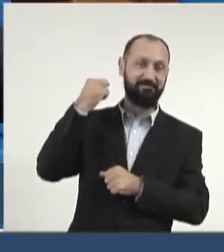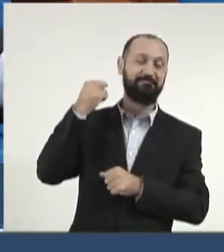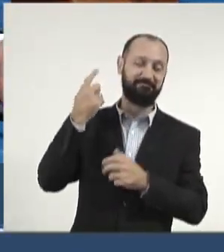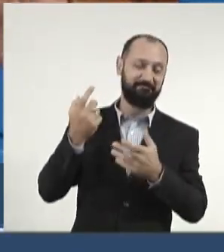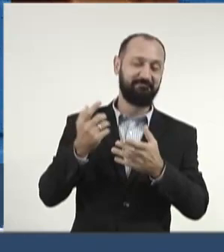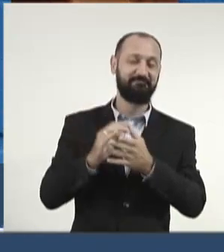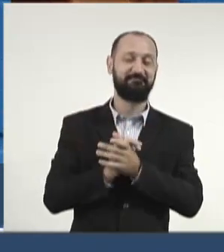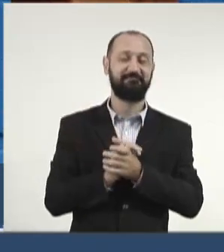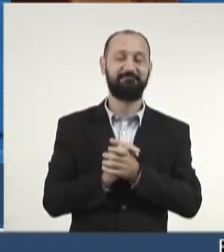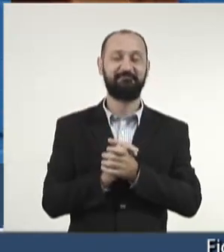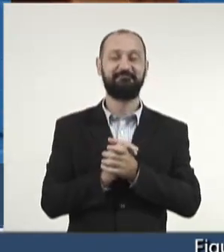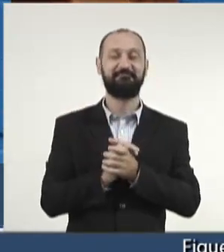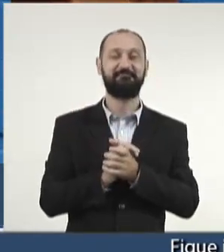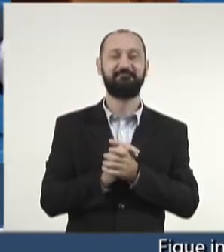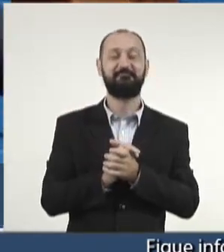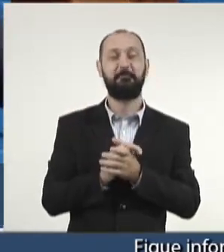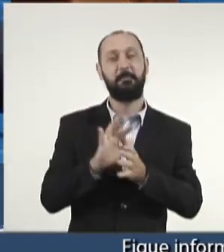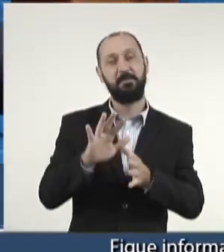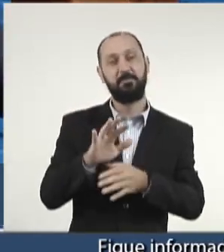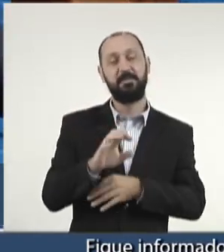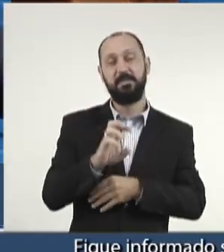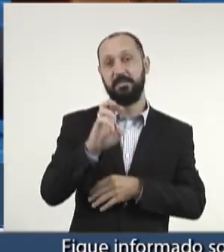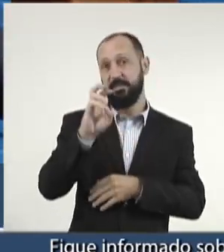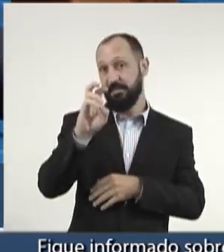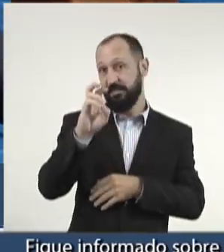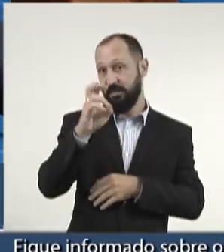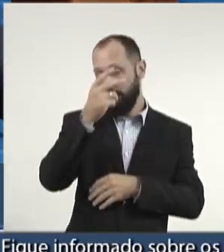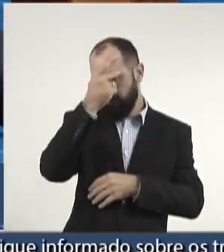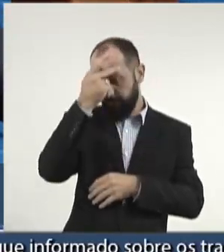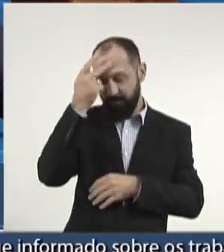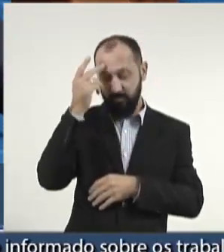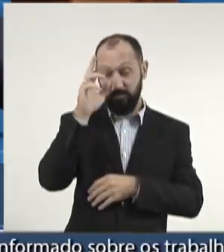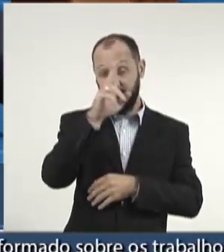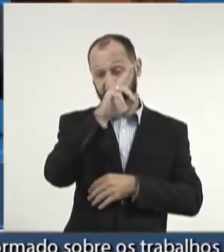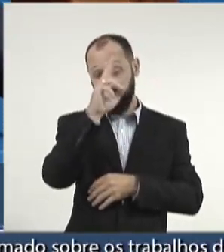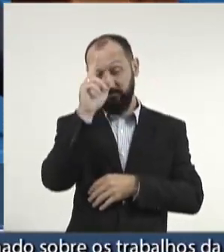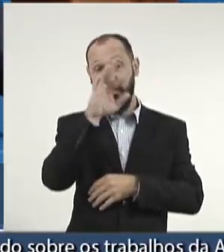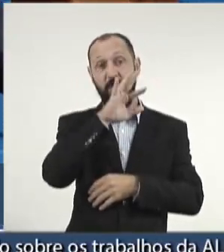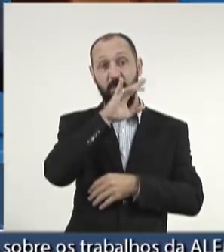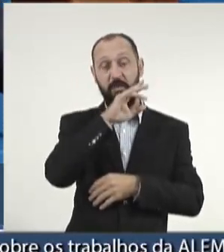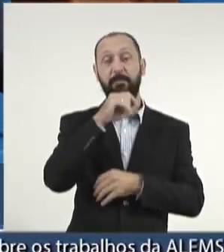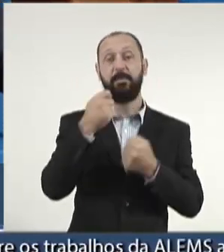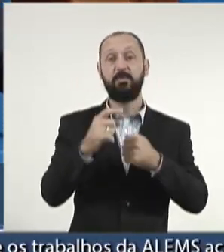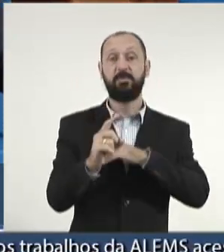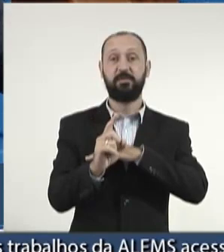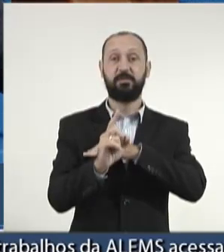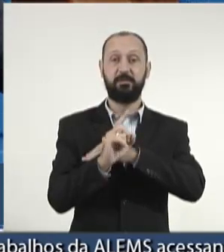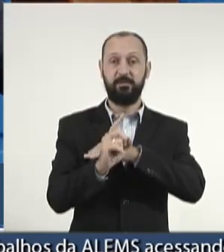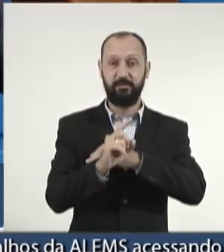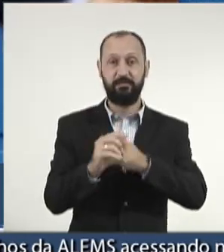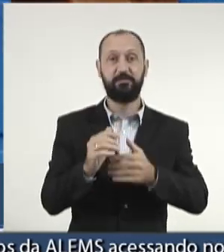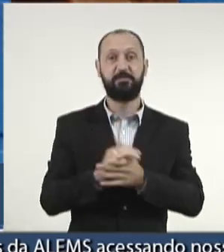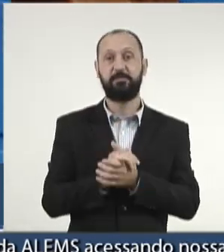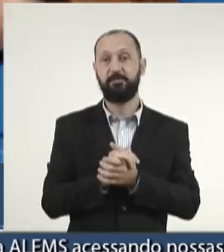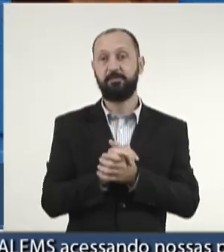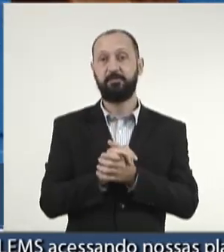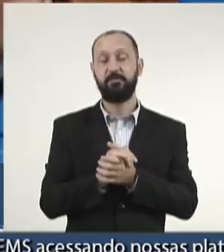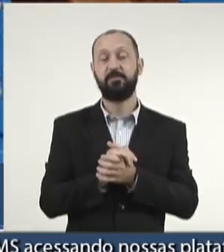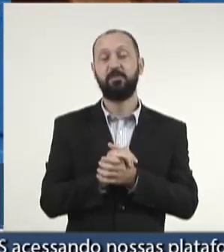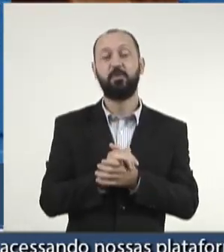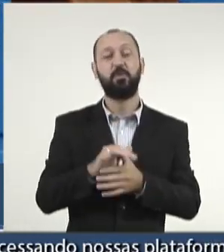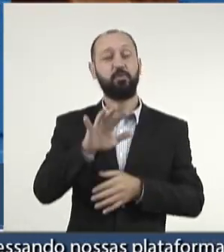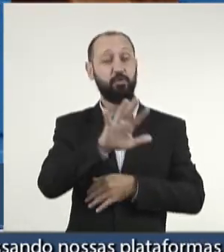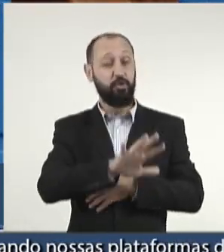onde mais 5 candidatos passaram mal, tiveram que ser atendidos. Ao